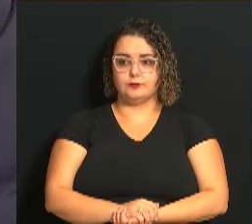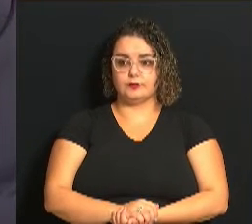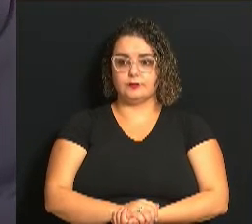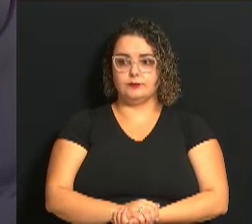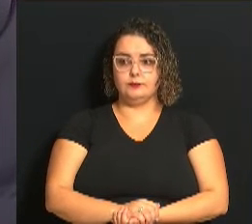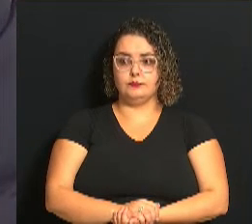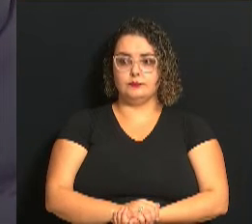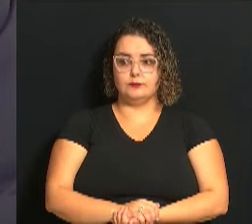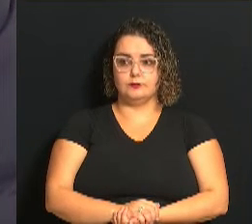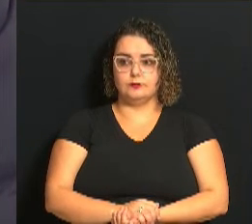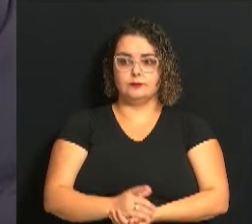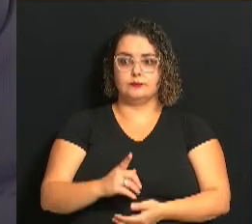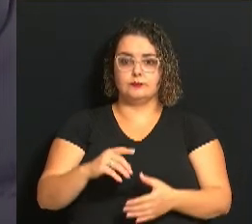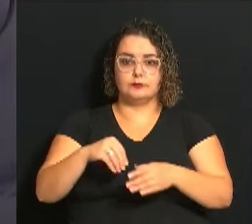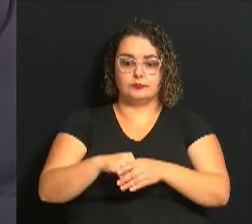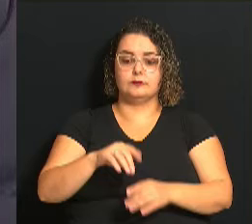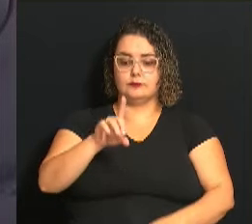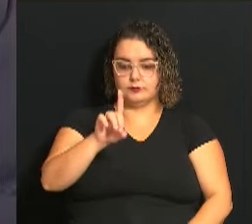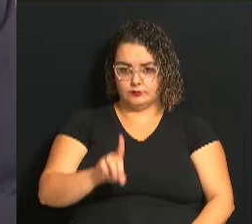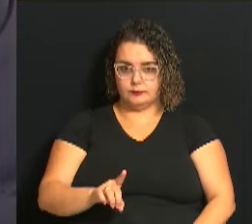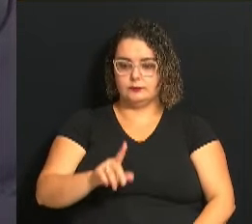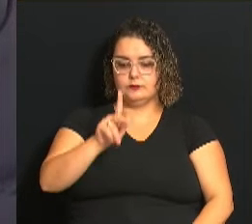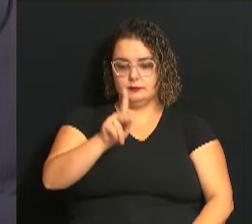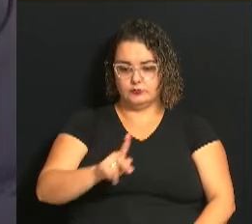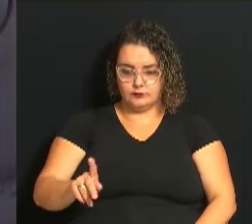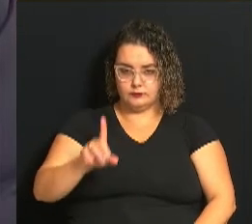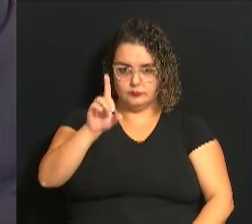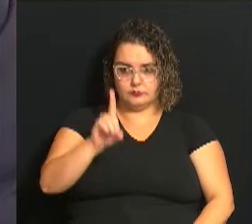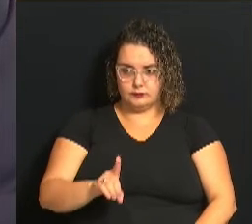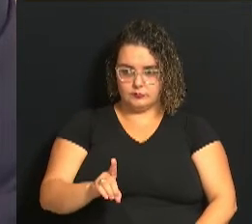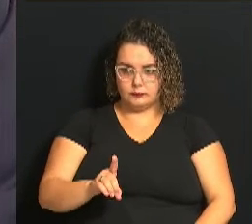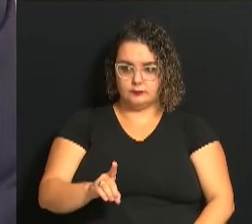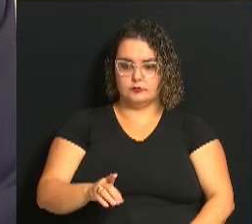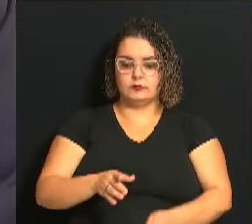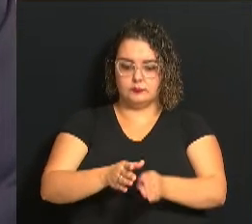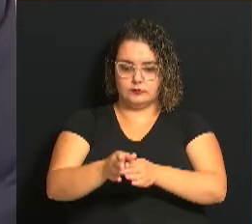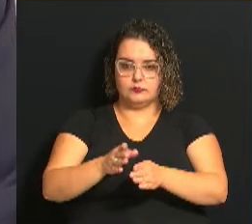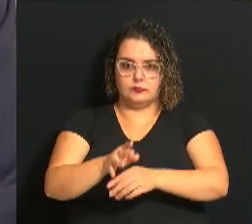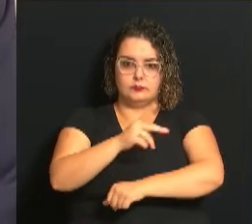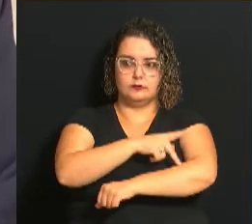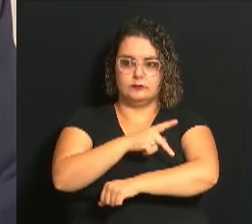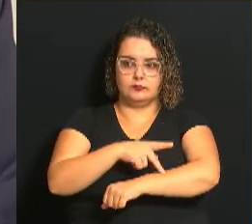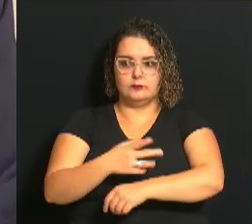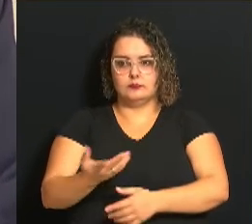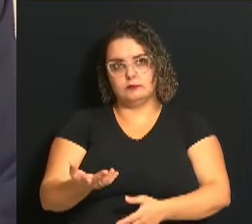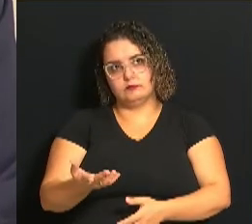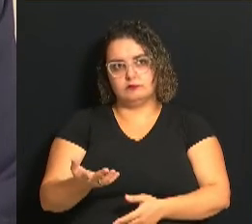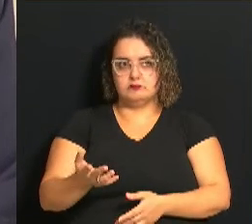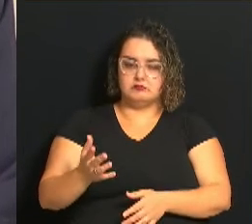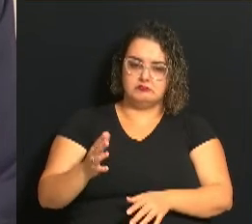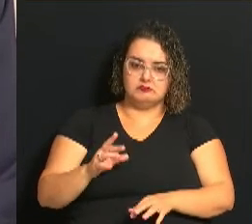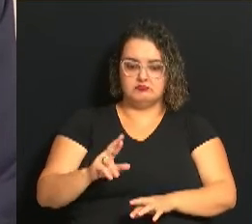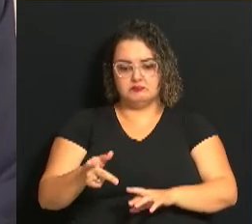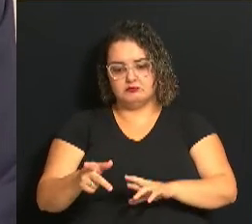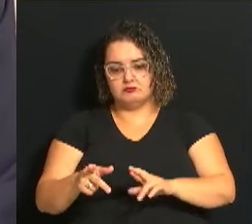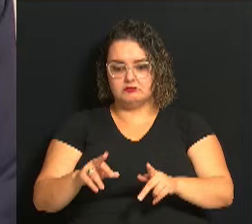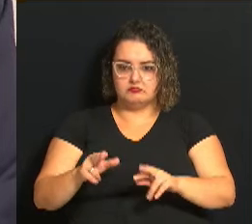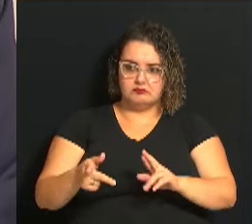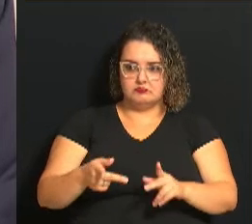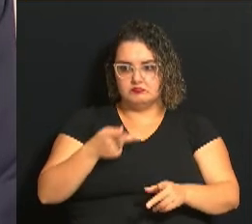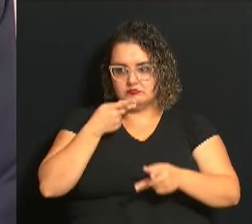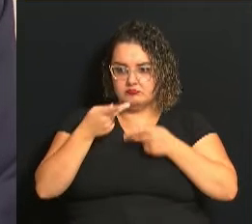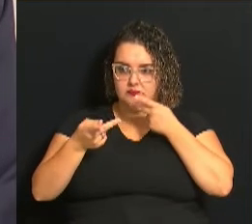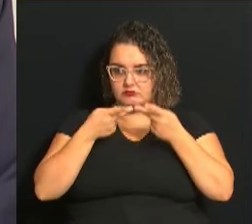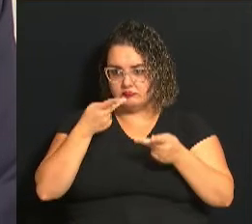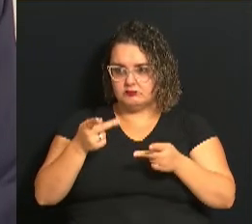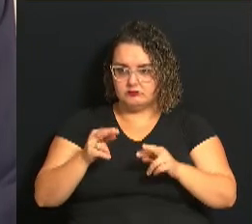gestora diretor, vice-diretor e orientador pedagógico, salvo algumas exceções, porque eu falei de